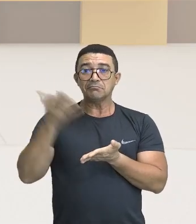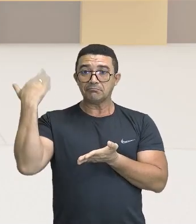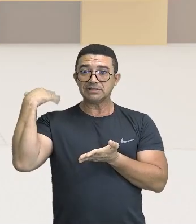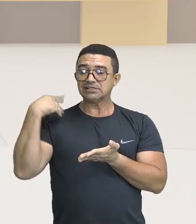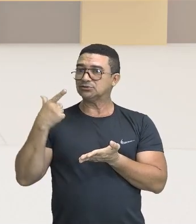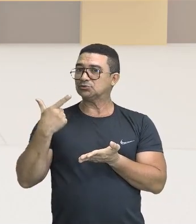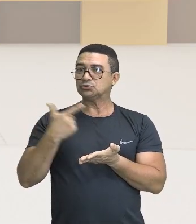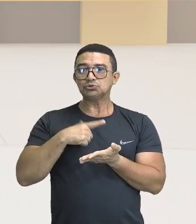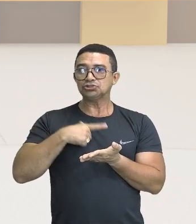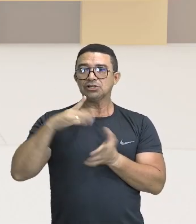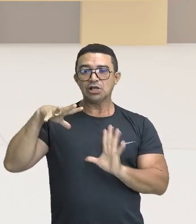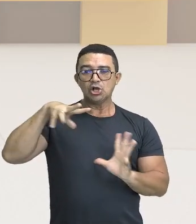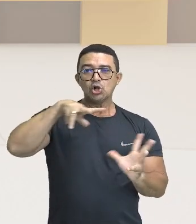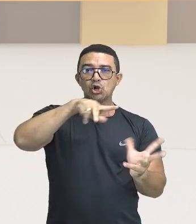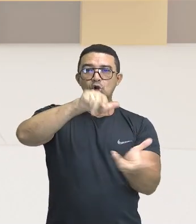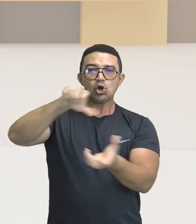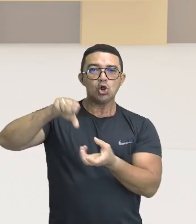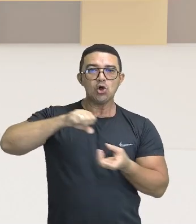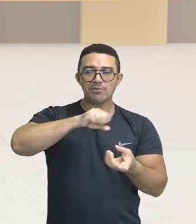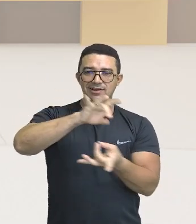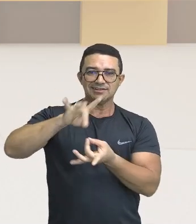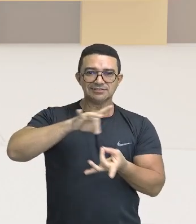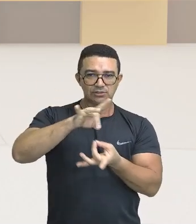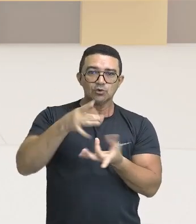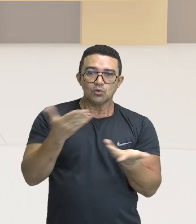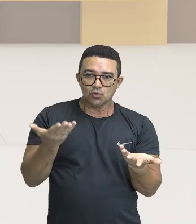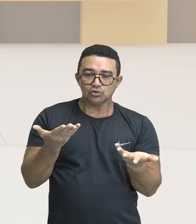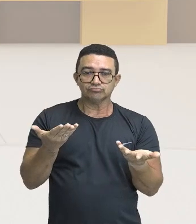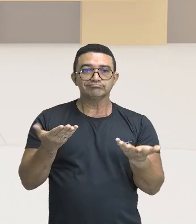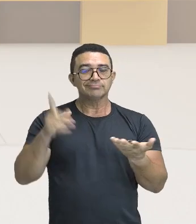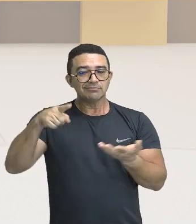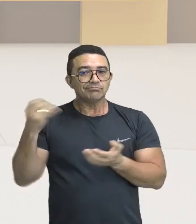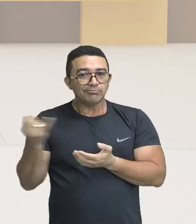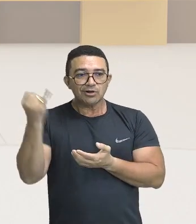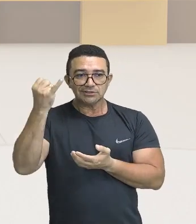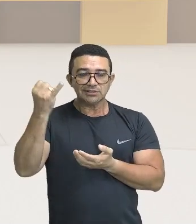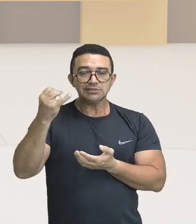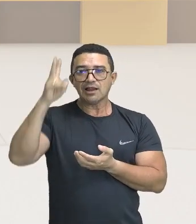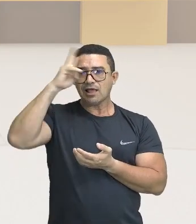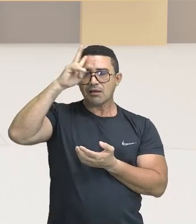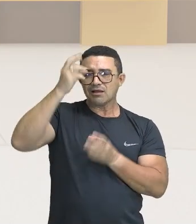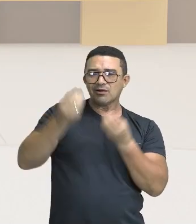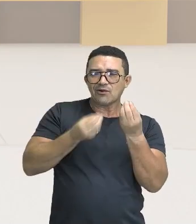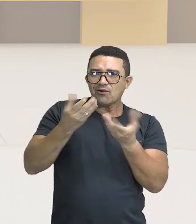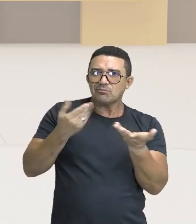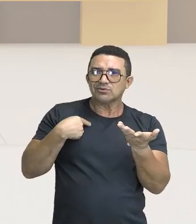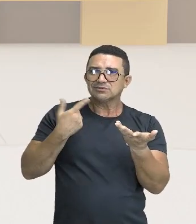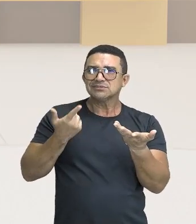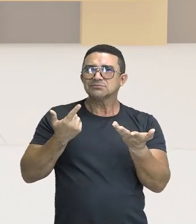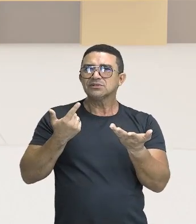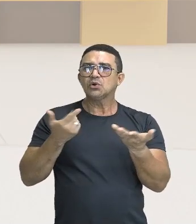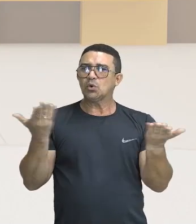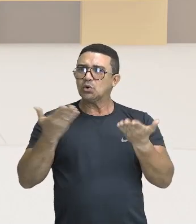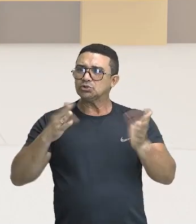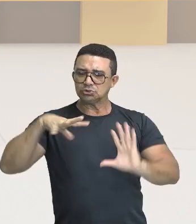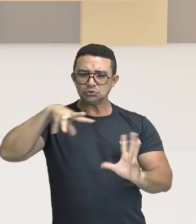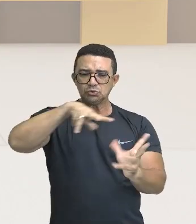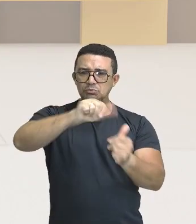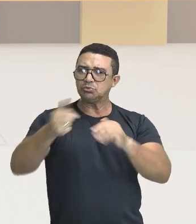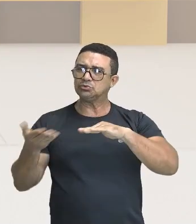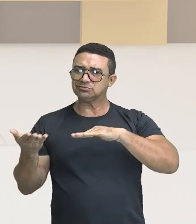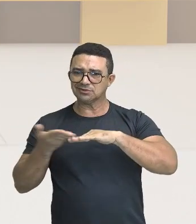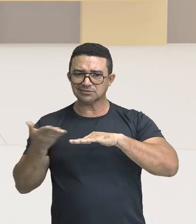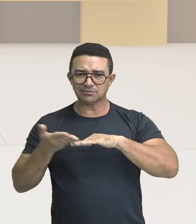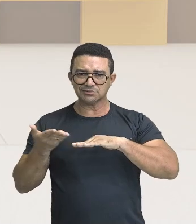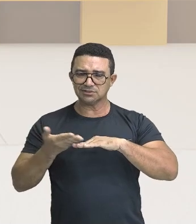tinha globalização que nós temos hoje. Muito bem. Né? É importante lembrar isso. Não se poderia cogitar esse mundo contemporâneo regido